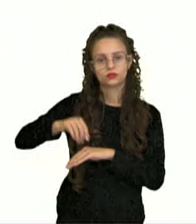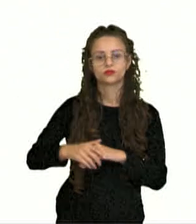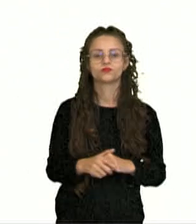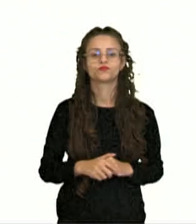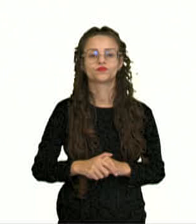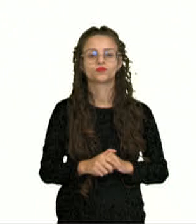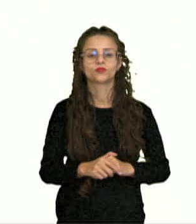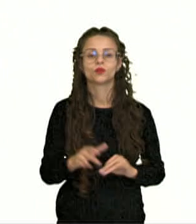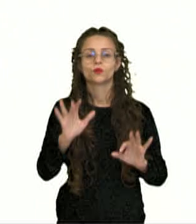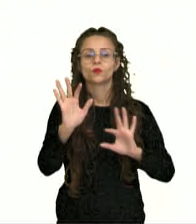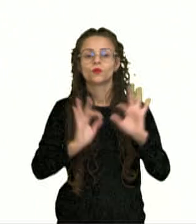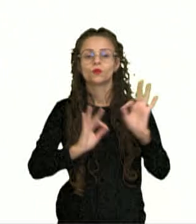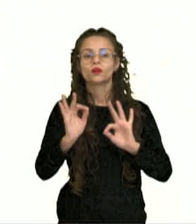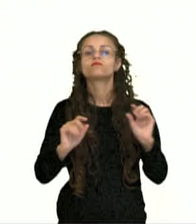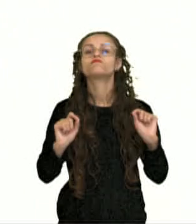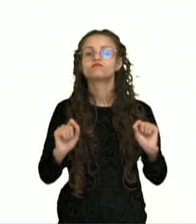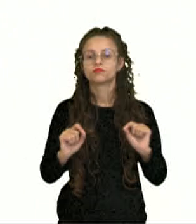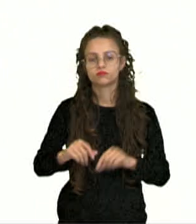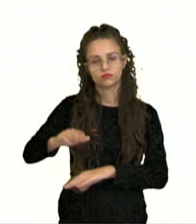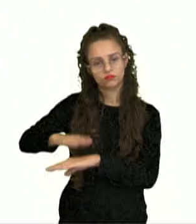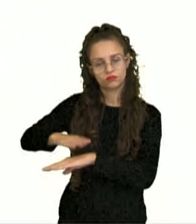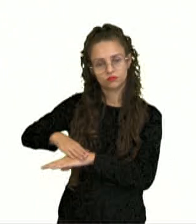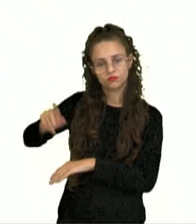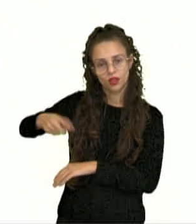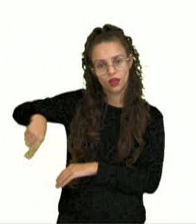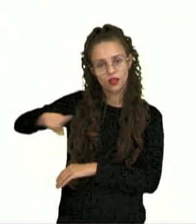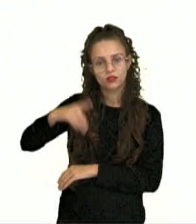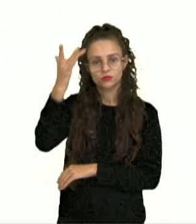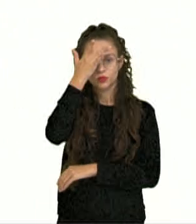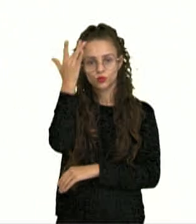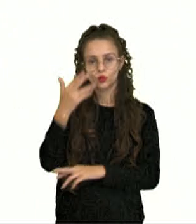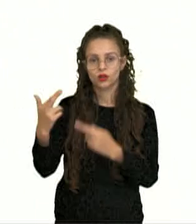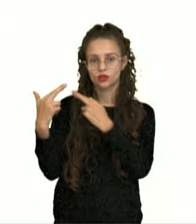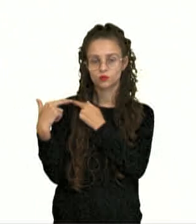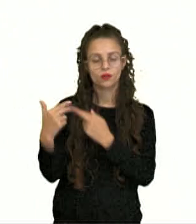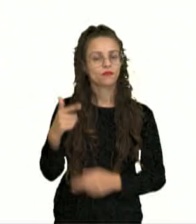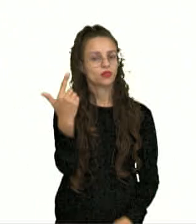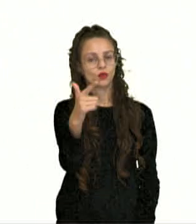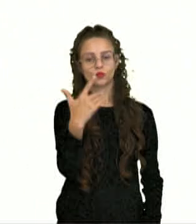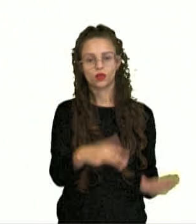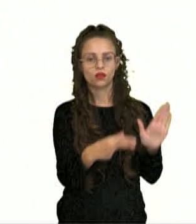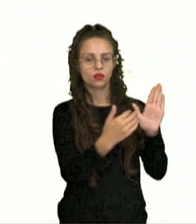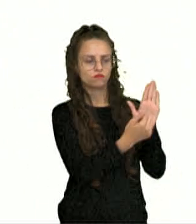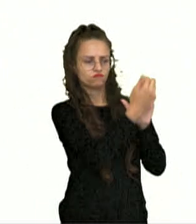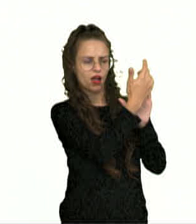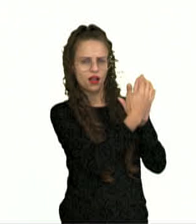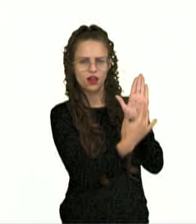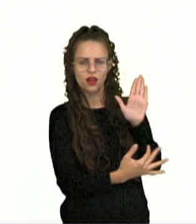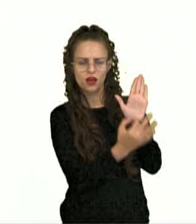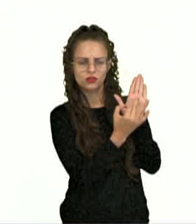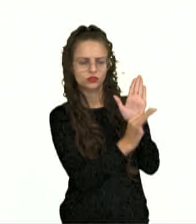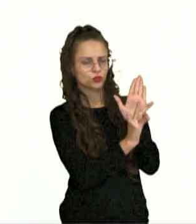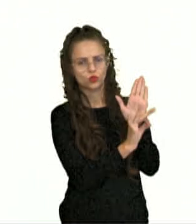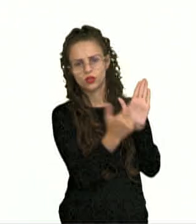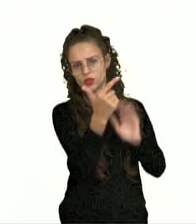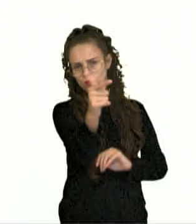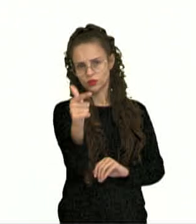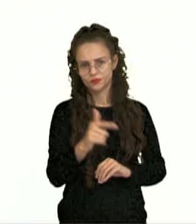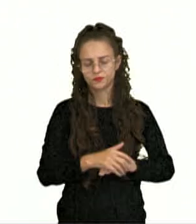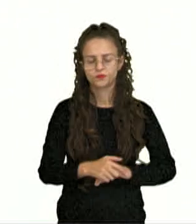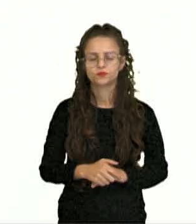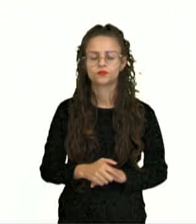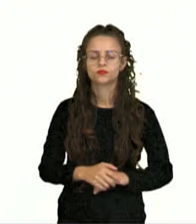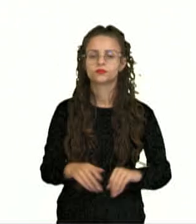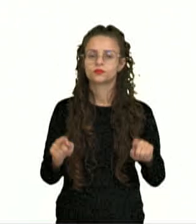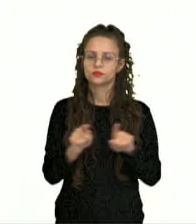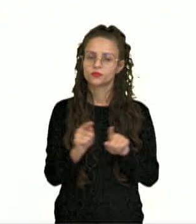São organizados pelos editorialistas, então, não recebem assinatura do autor,